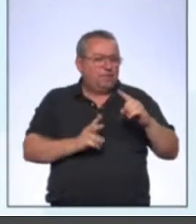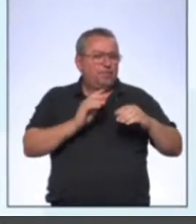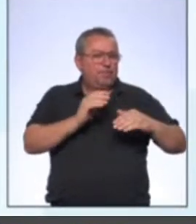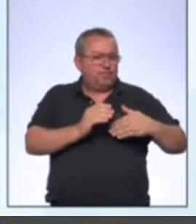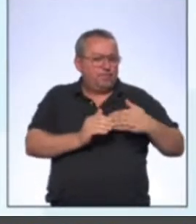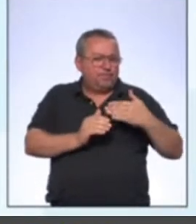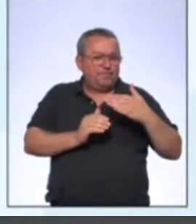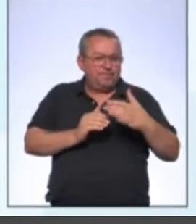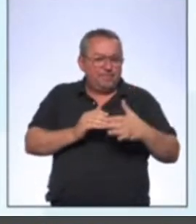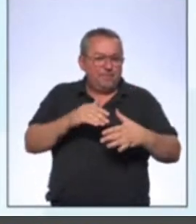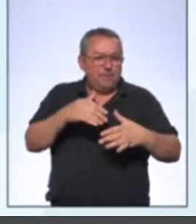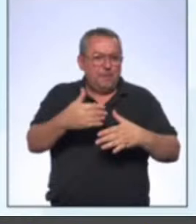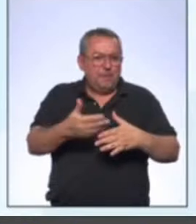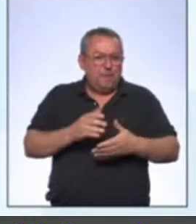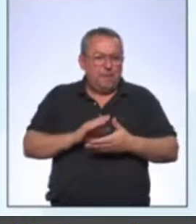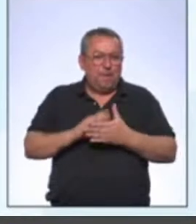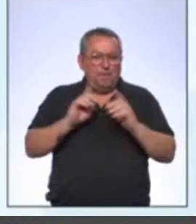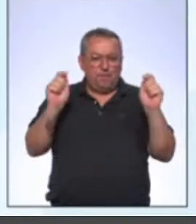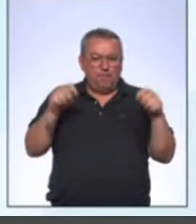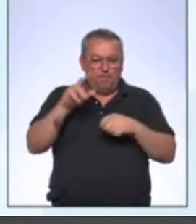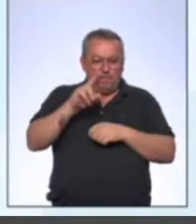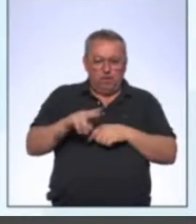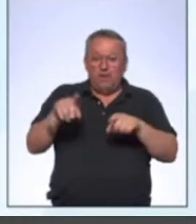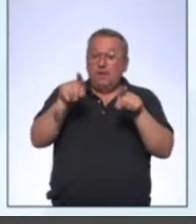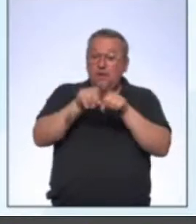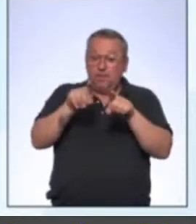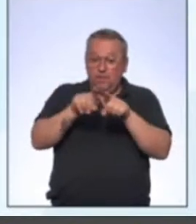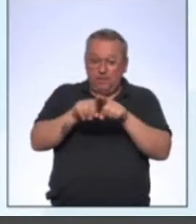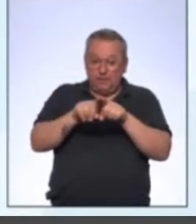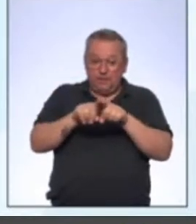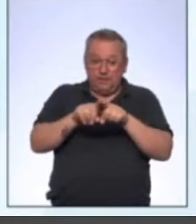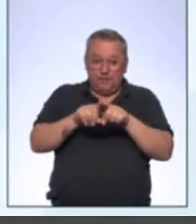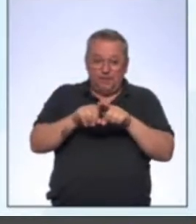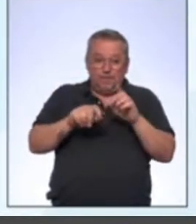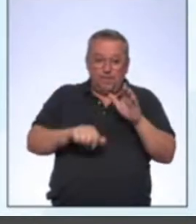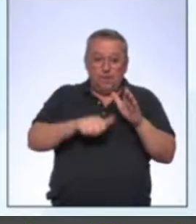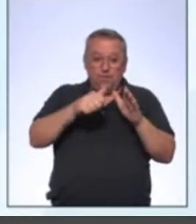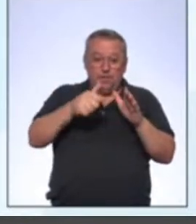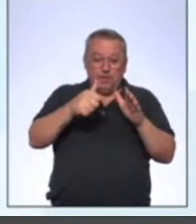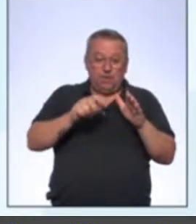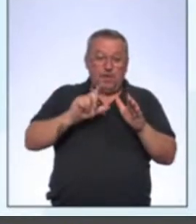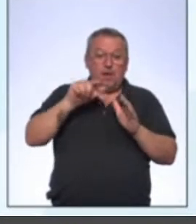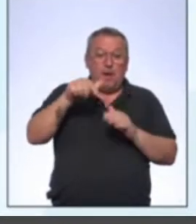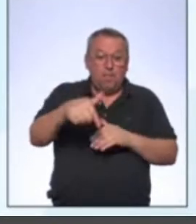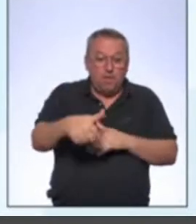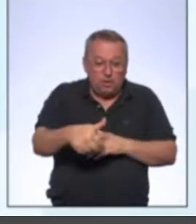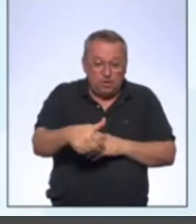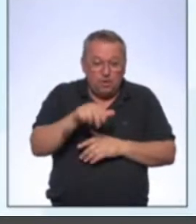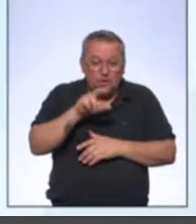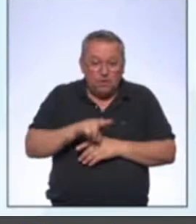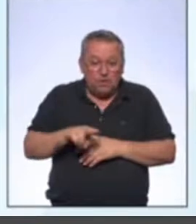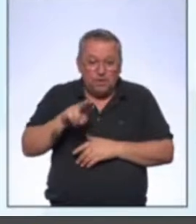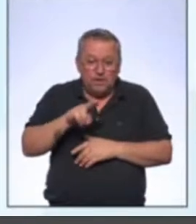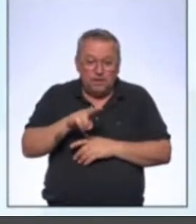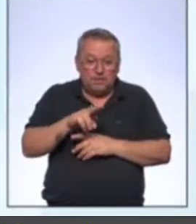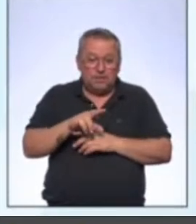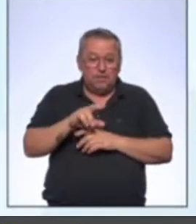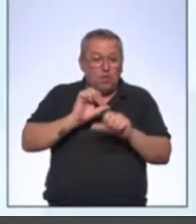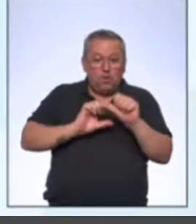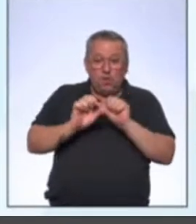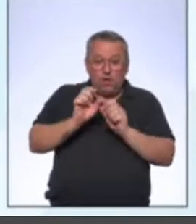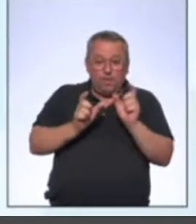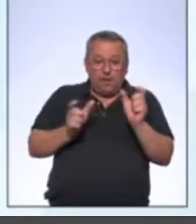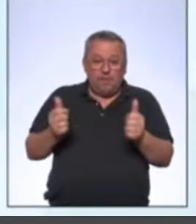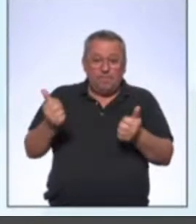continuidade. Você poderia usar, por exemplo, no lugar de primeiro e depois, você poderia trocar as